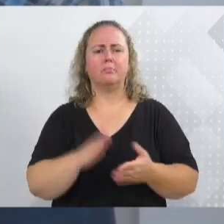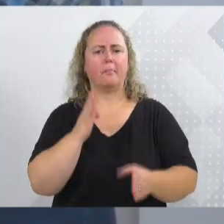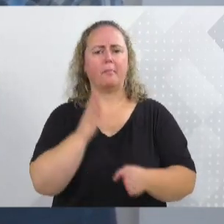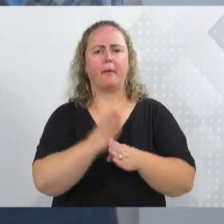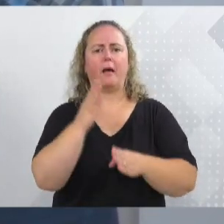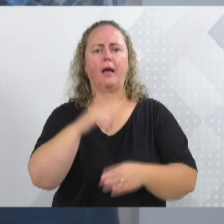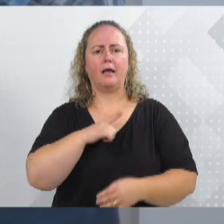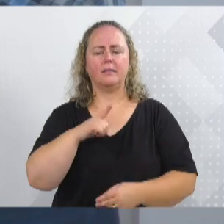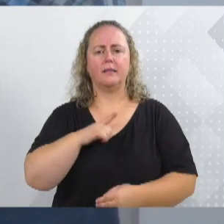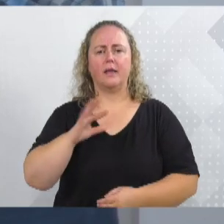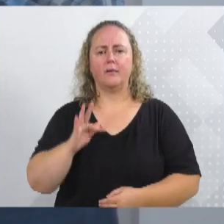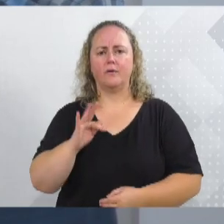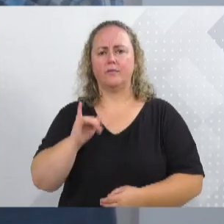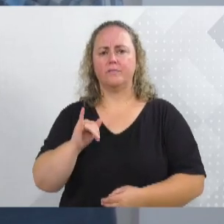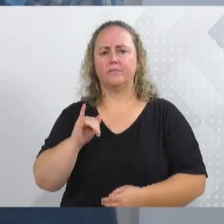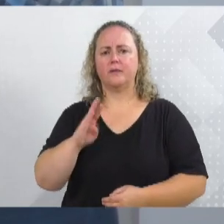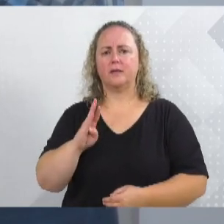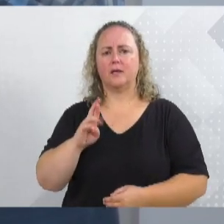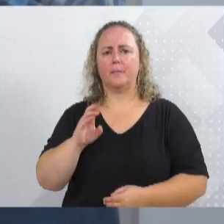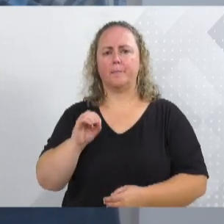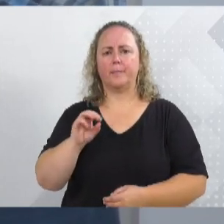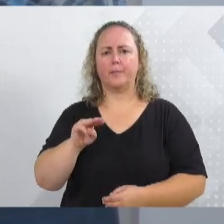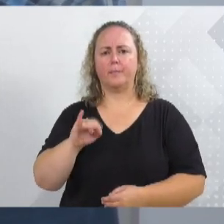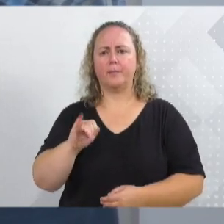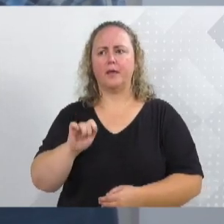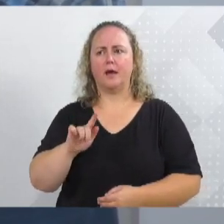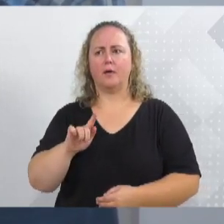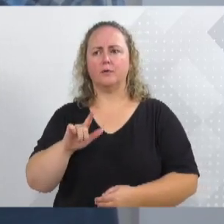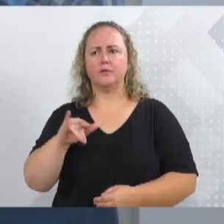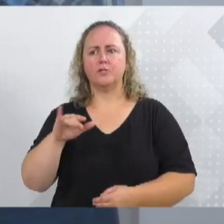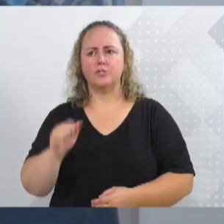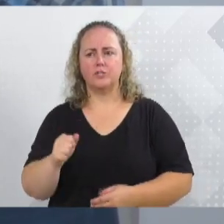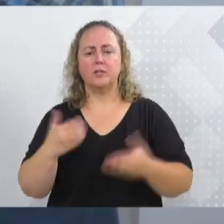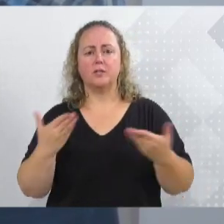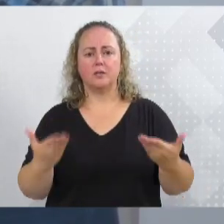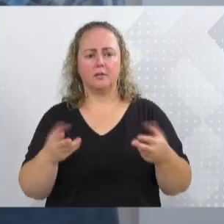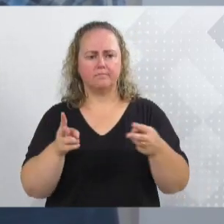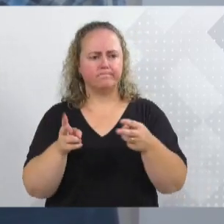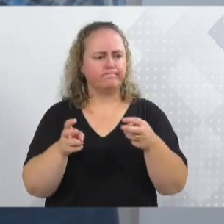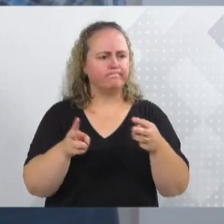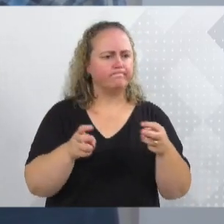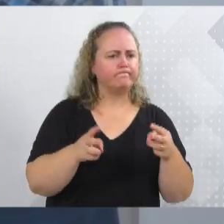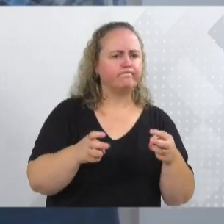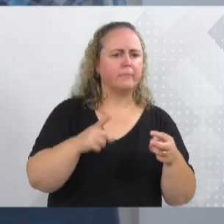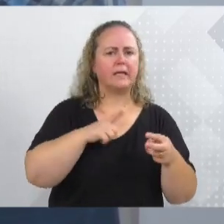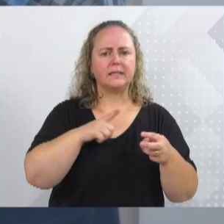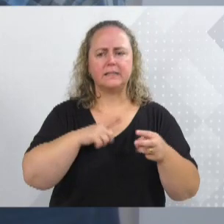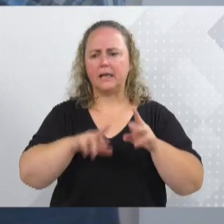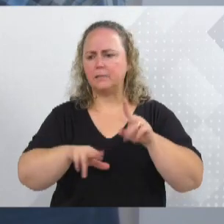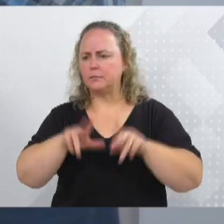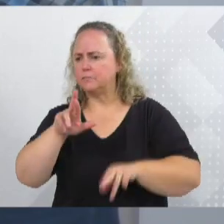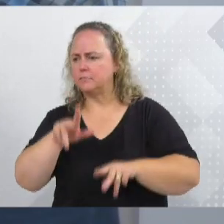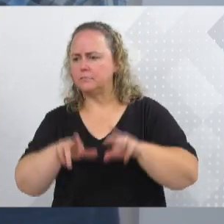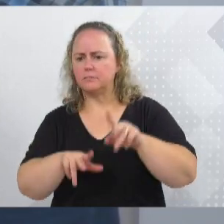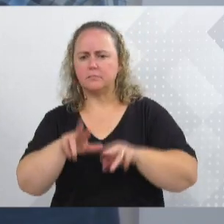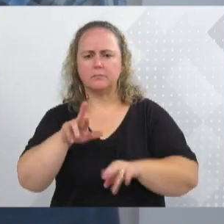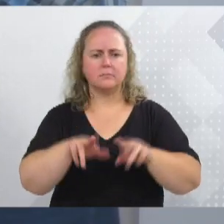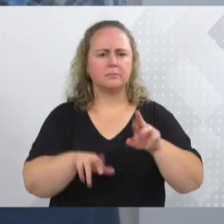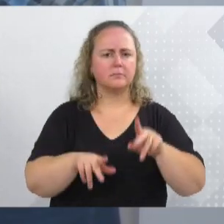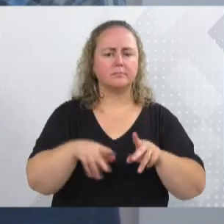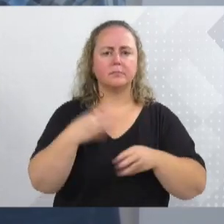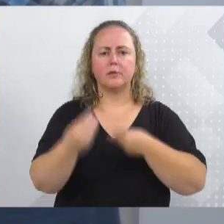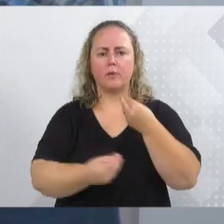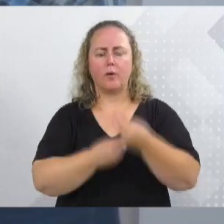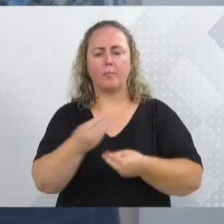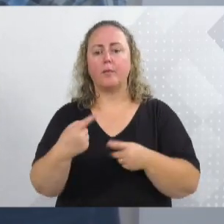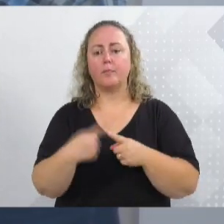diagnosticada com fibromialgia. Então, a gente está percebendo que, apesar das novas variantes, né, dos novos... que o vírus